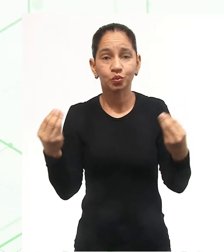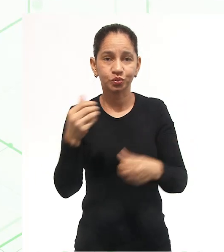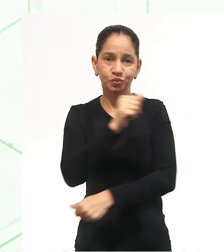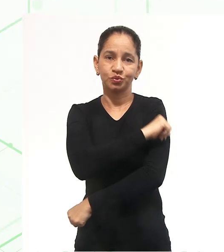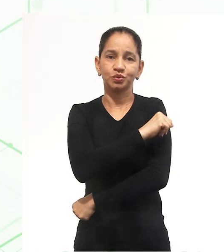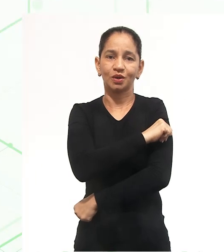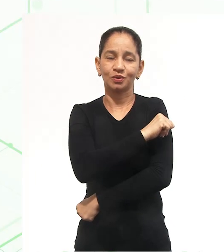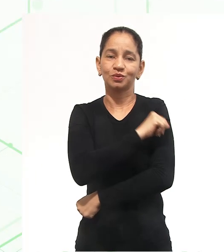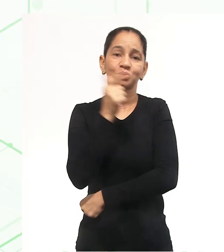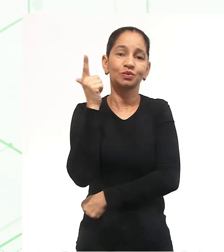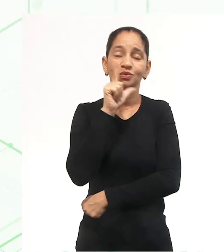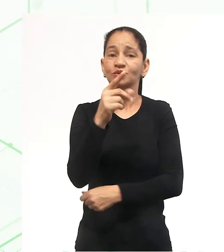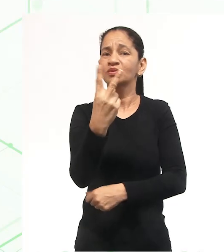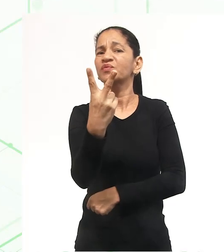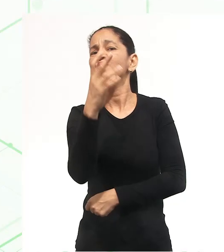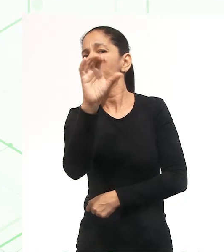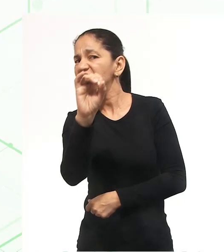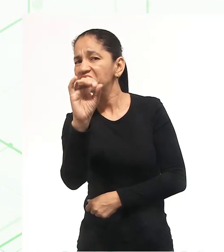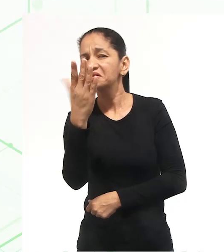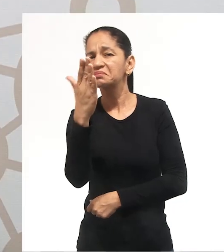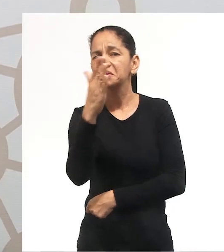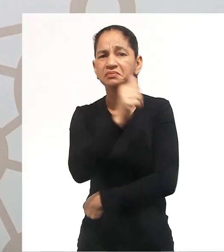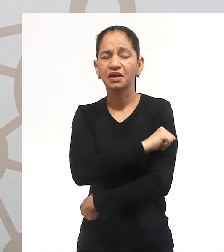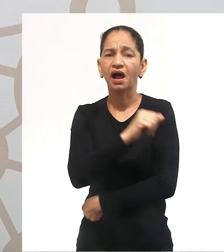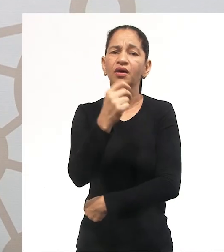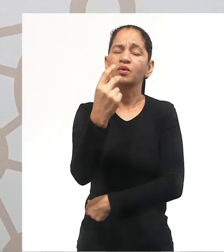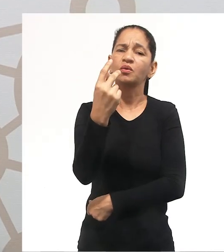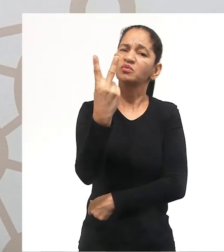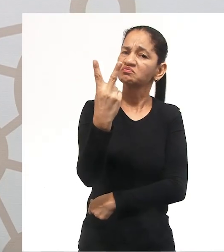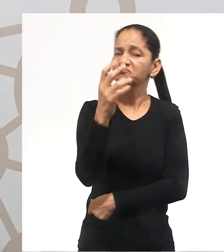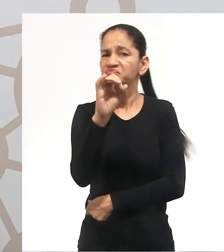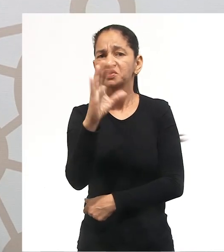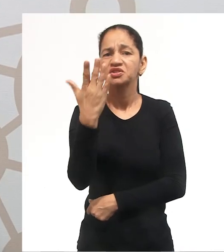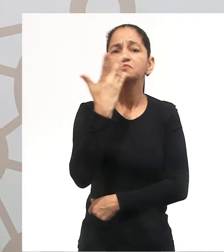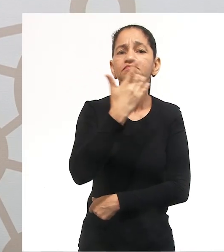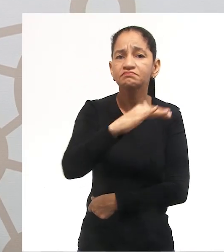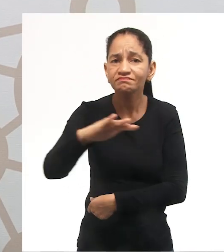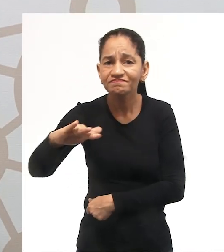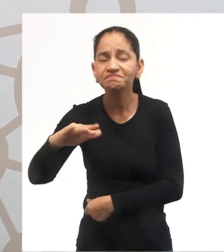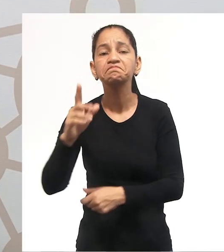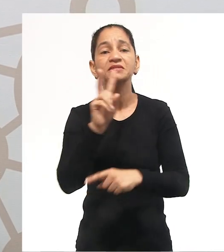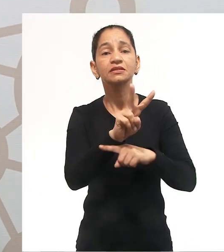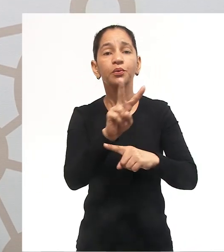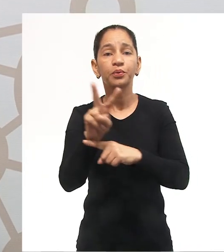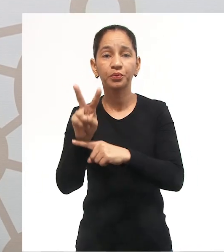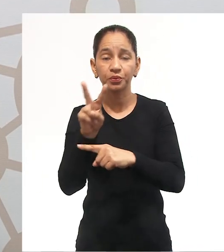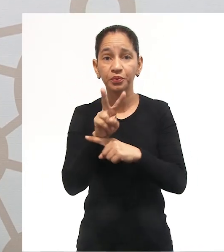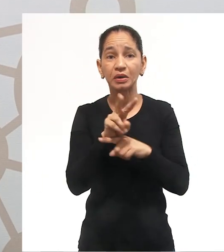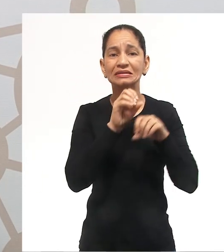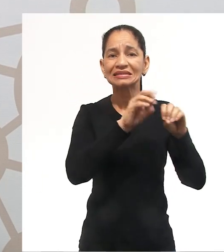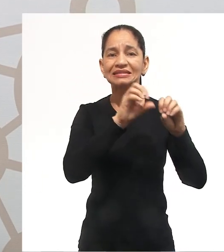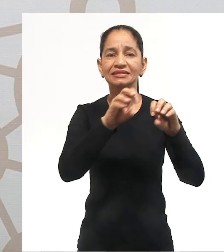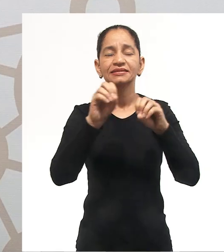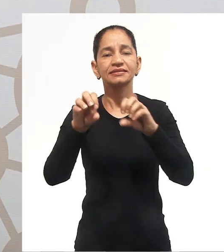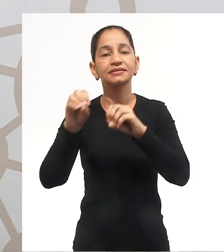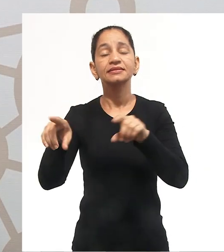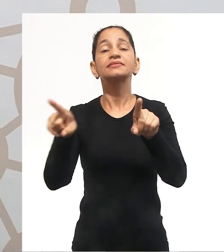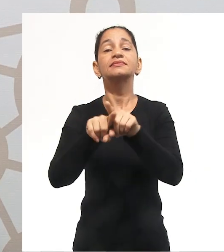conta. São para mais de 20 alunos, 20 crianças, que ela tinha que